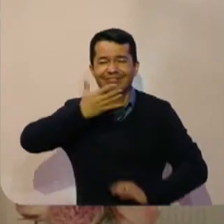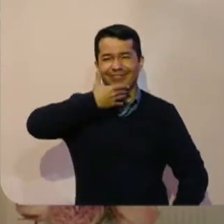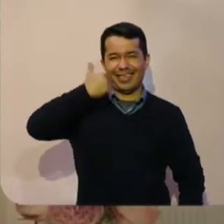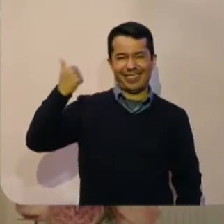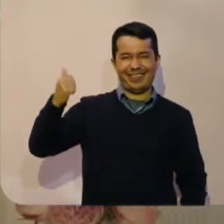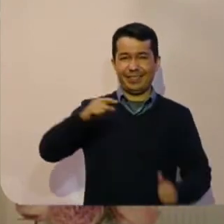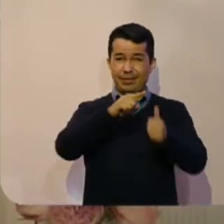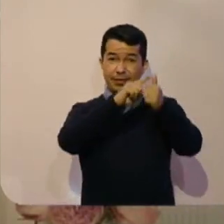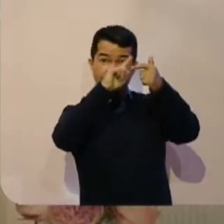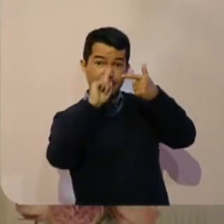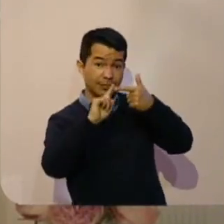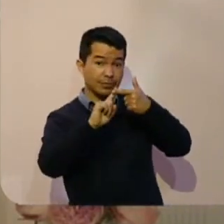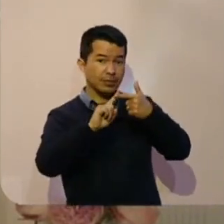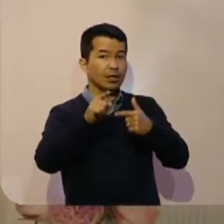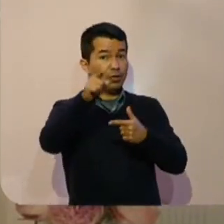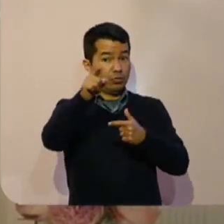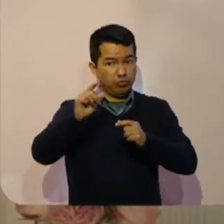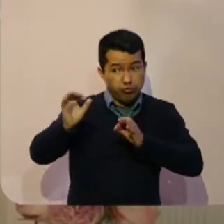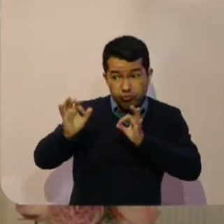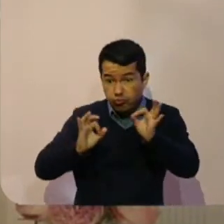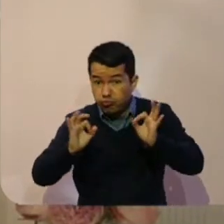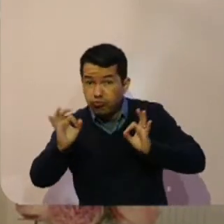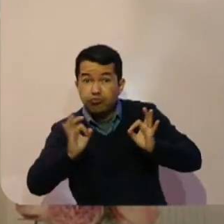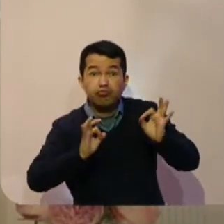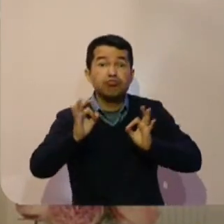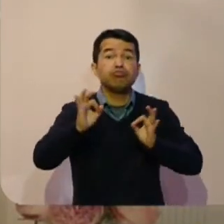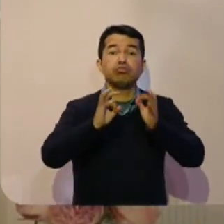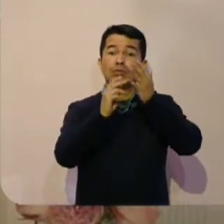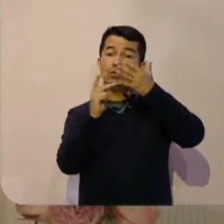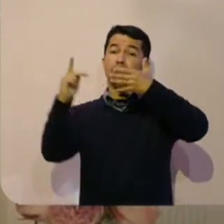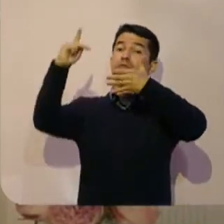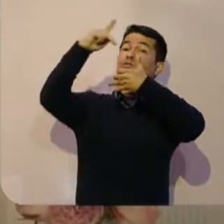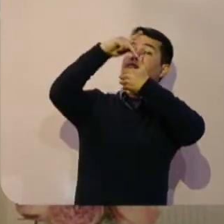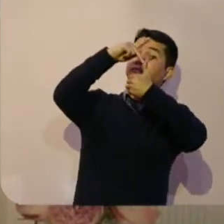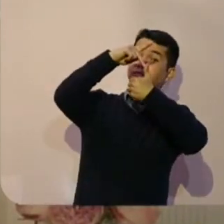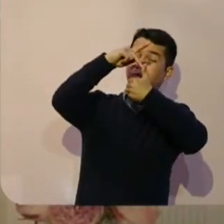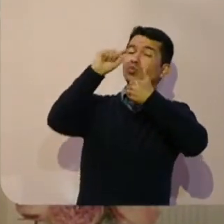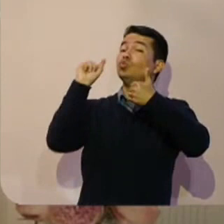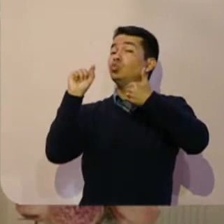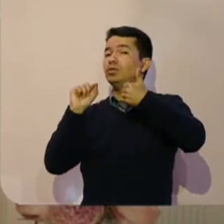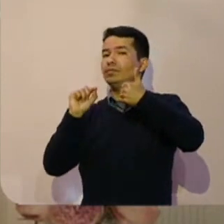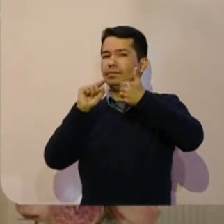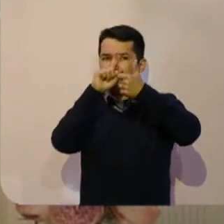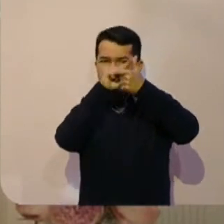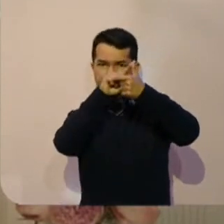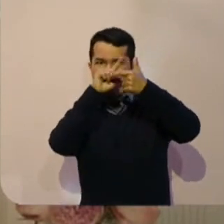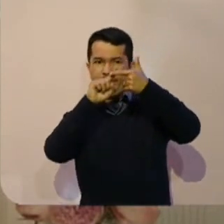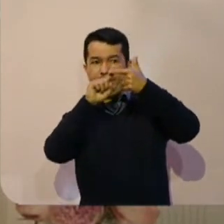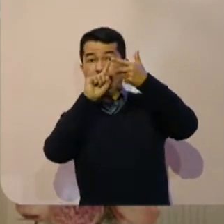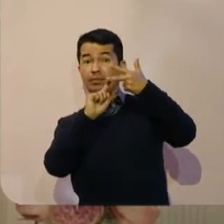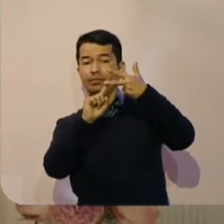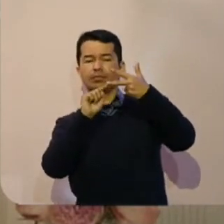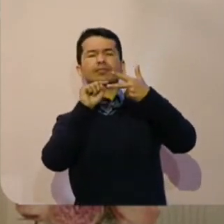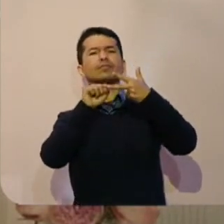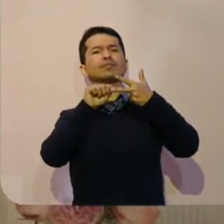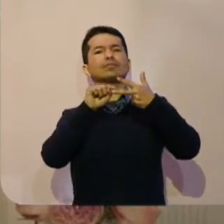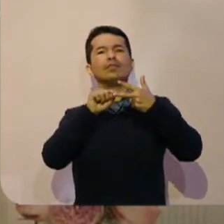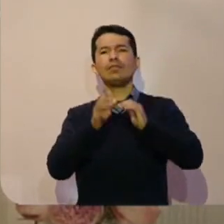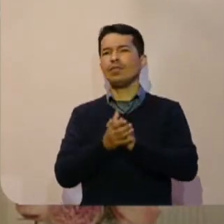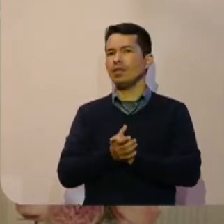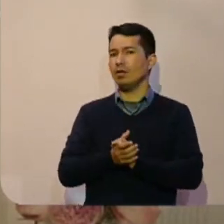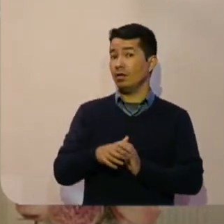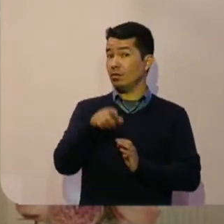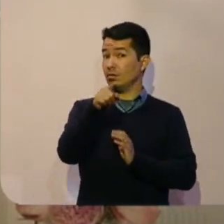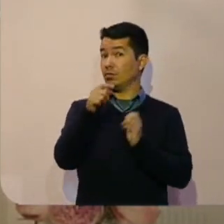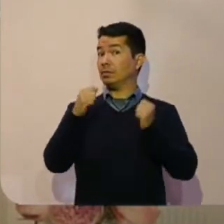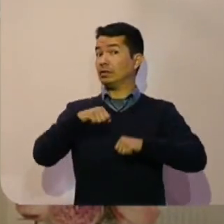segunda dica é, reorganize as suas prioridades. A terceira e última dica é, coloque um filtro na